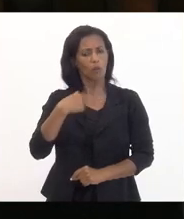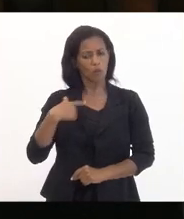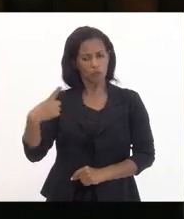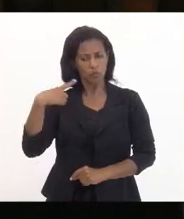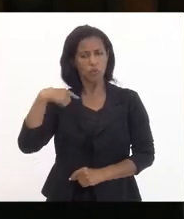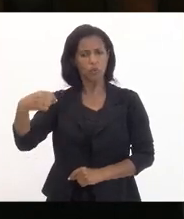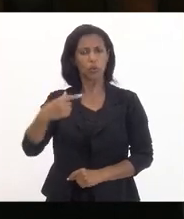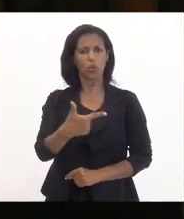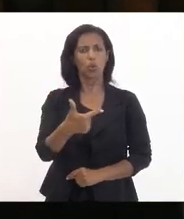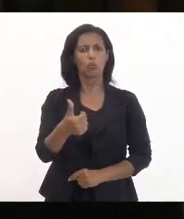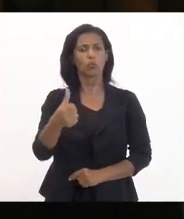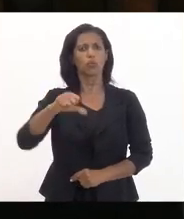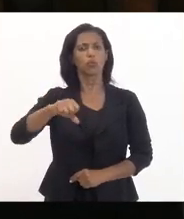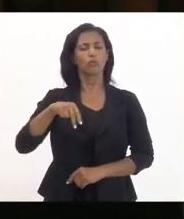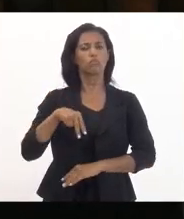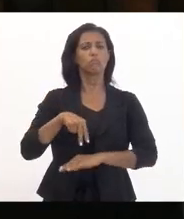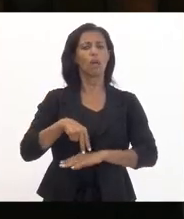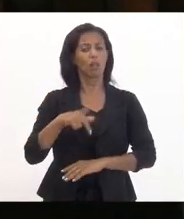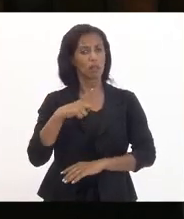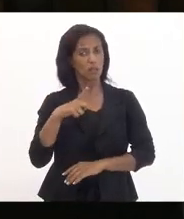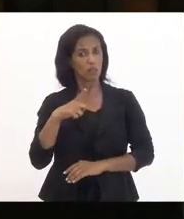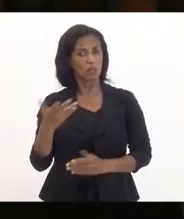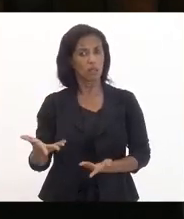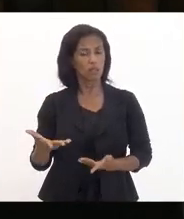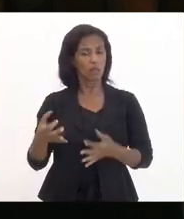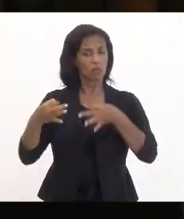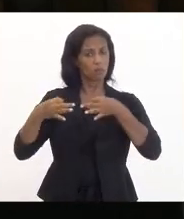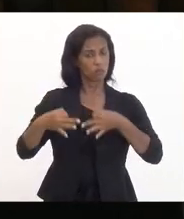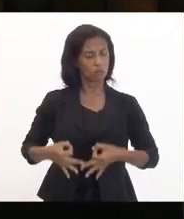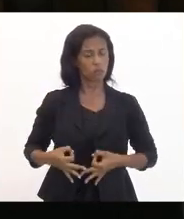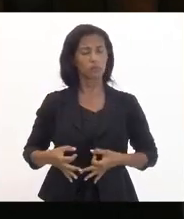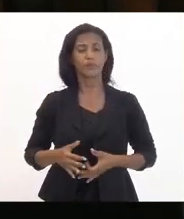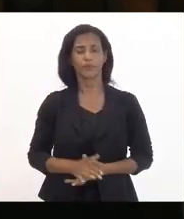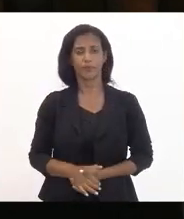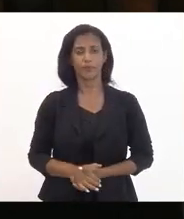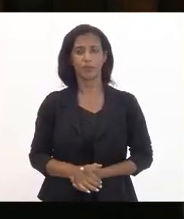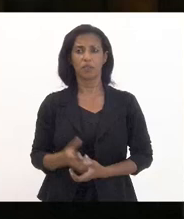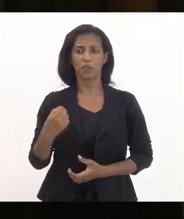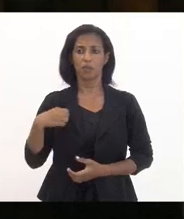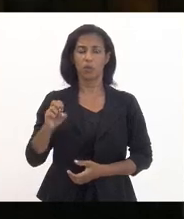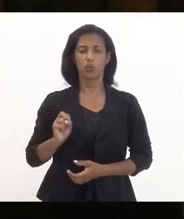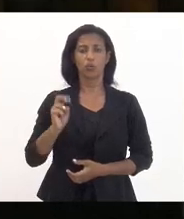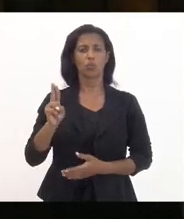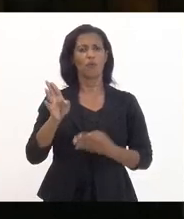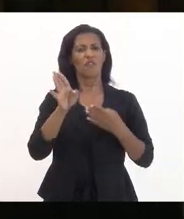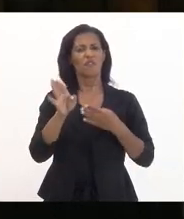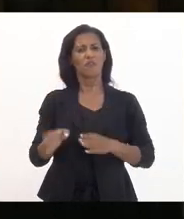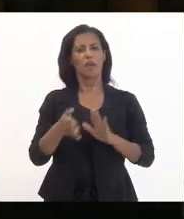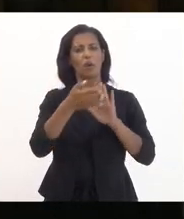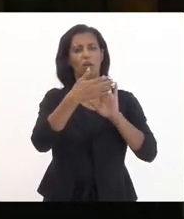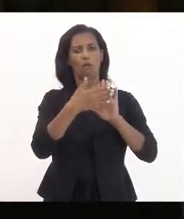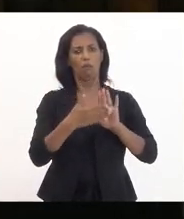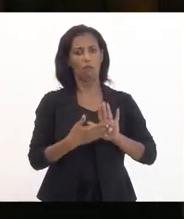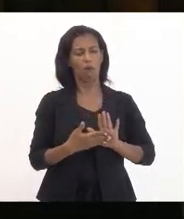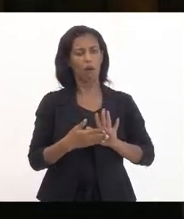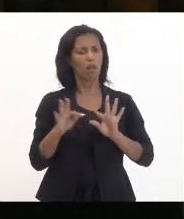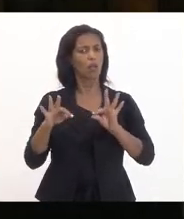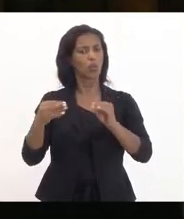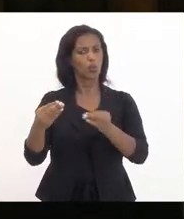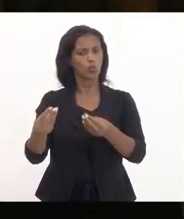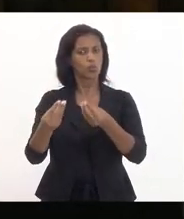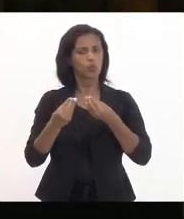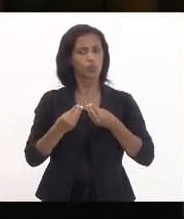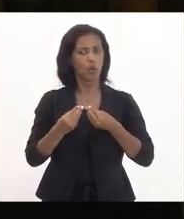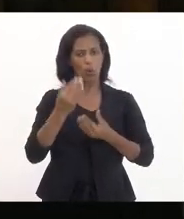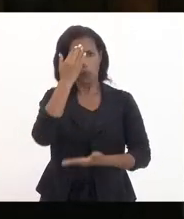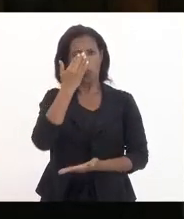eleito em 2018. Tenho a mais absoluta convicção que sou fiel às pautas que me trouxeram aqui,